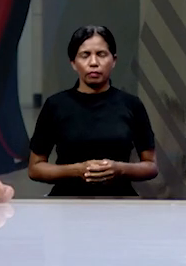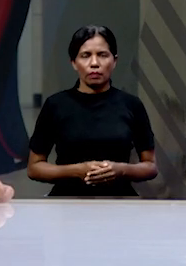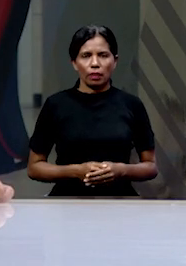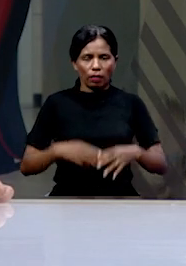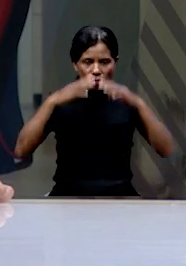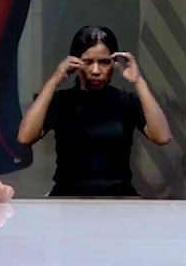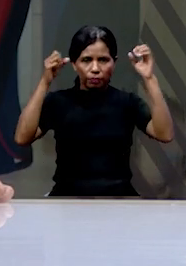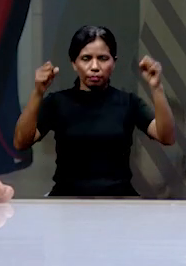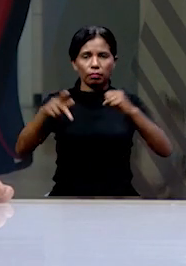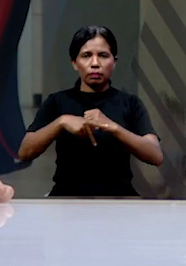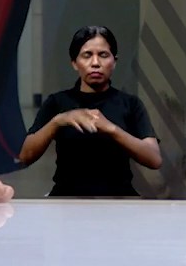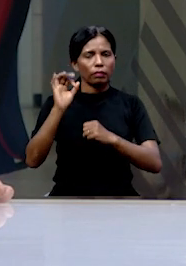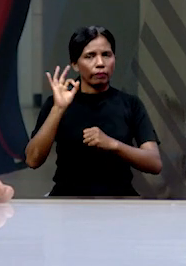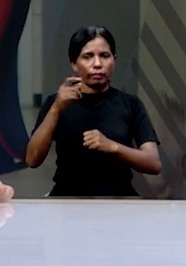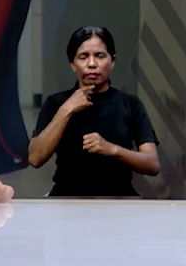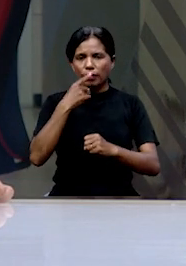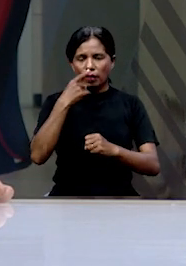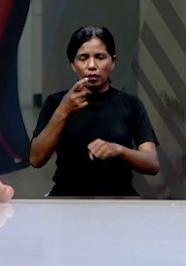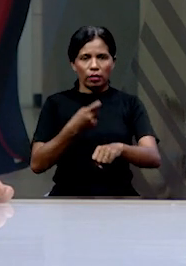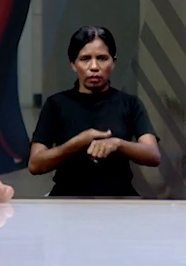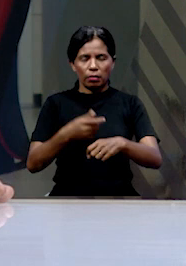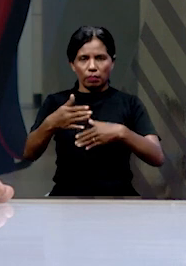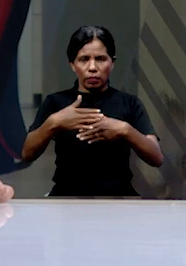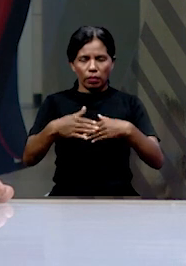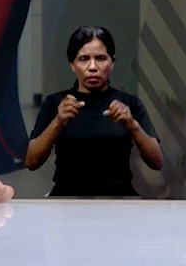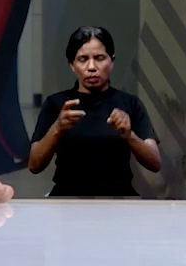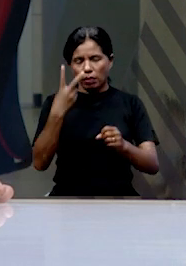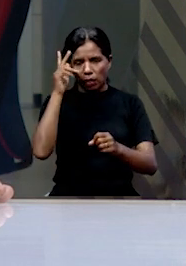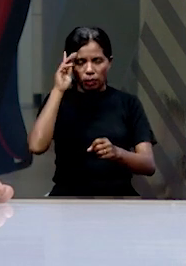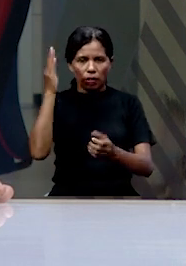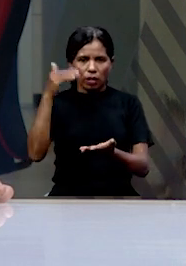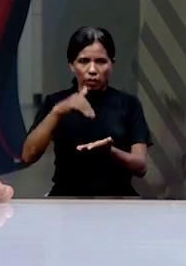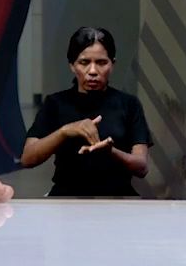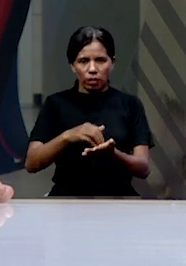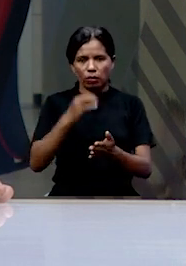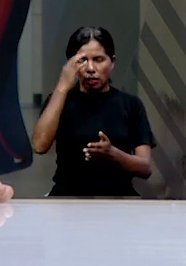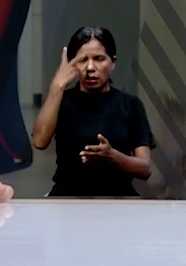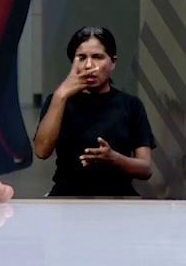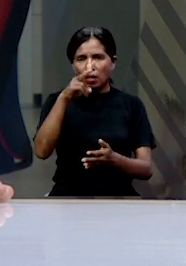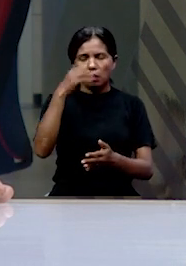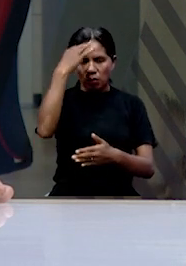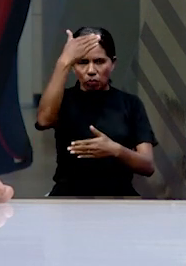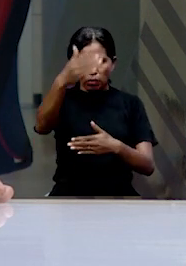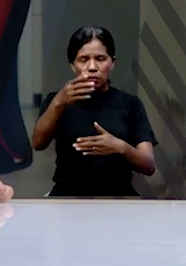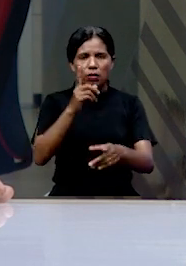Presidente Partido Fretilin considera tempo to ona atu halo reflexão hodi hate ke ba futuro nebe